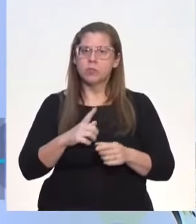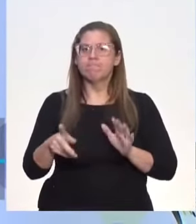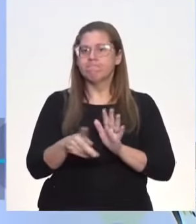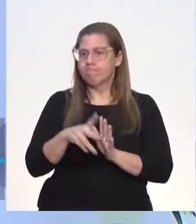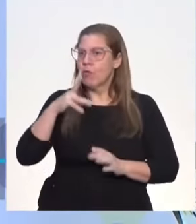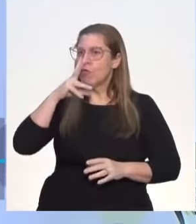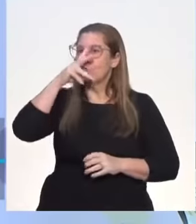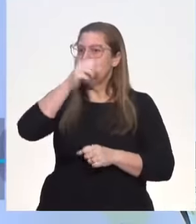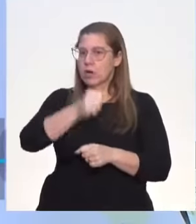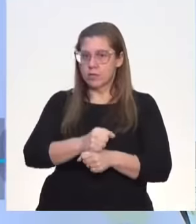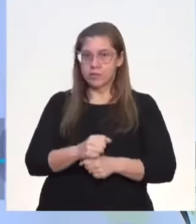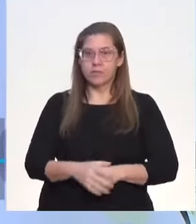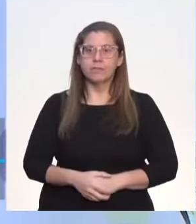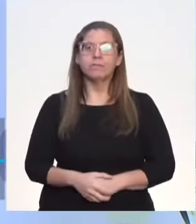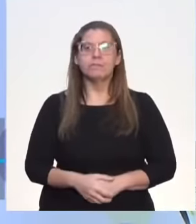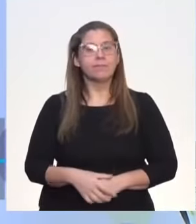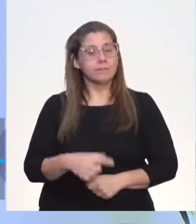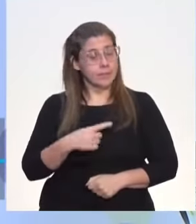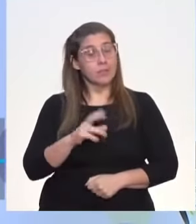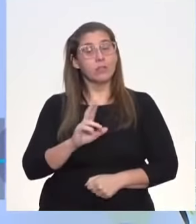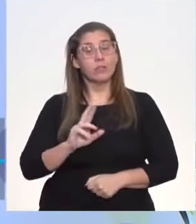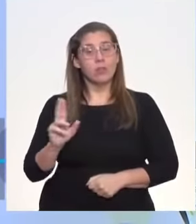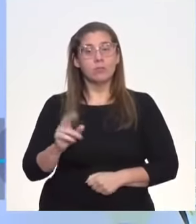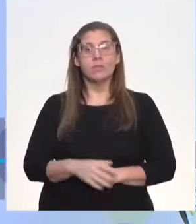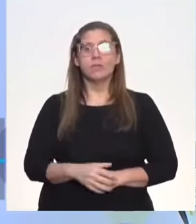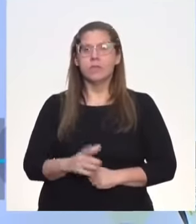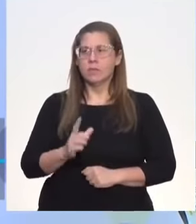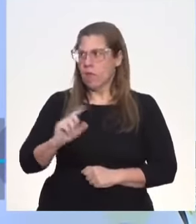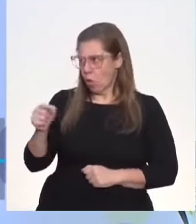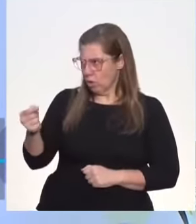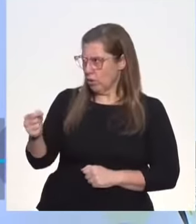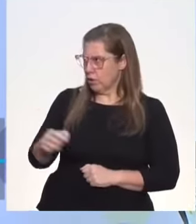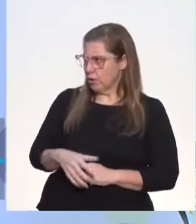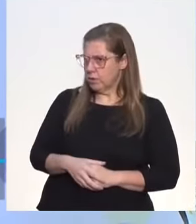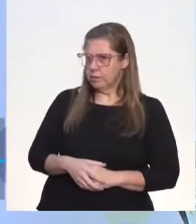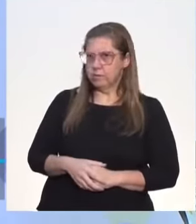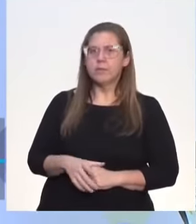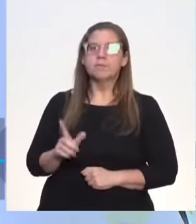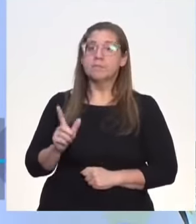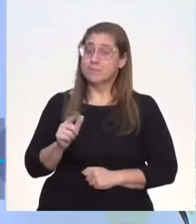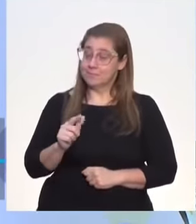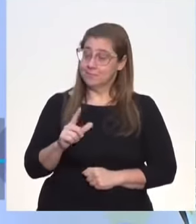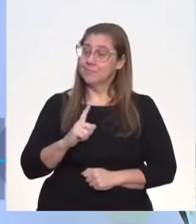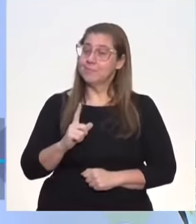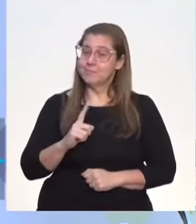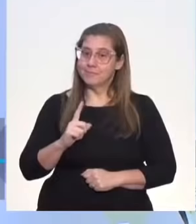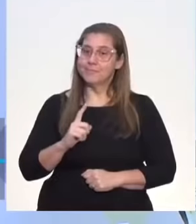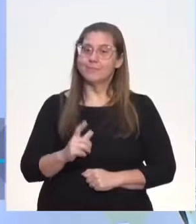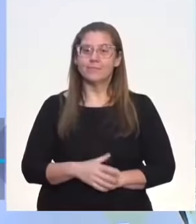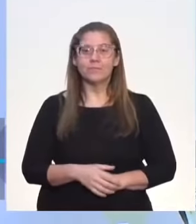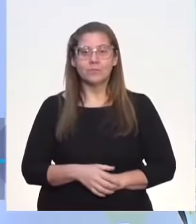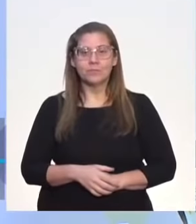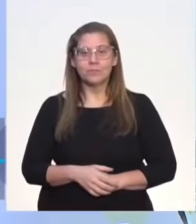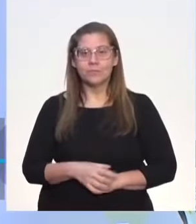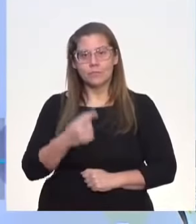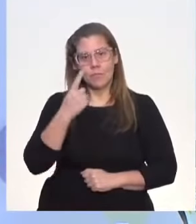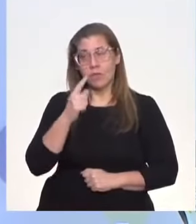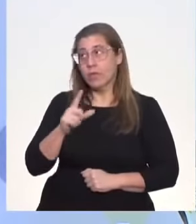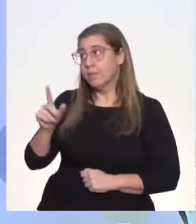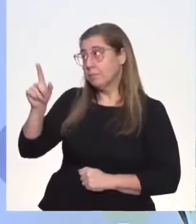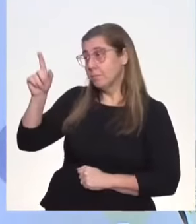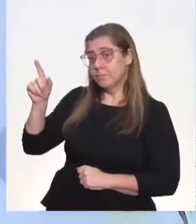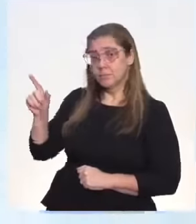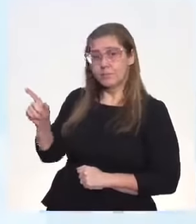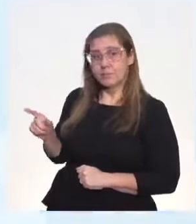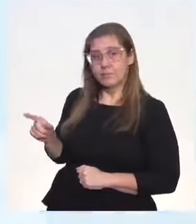energia potencial gravitacional tem esse nome tem outra tem tem outra Observe a figura